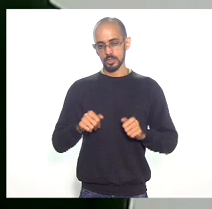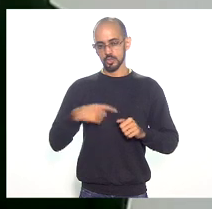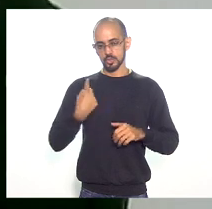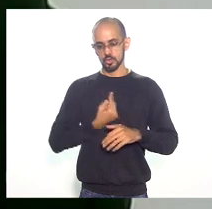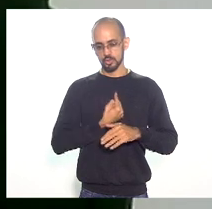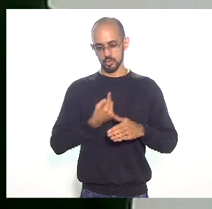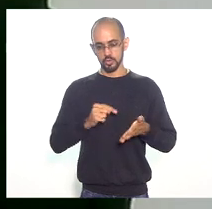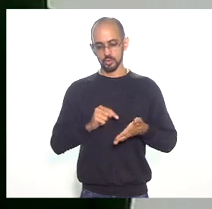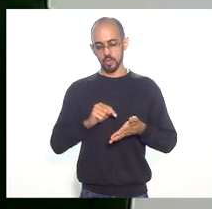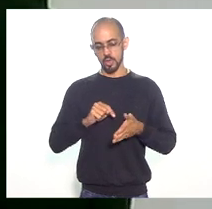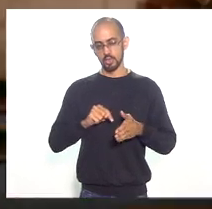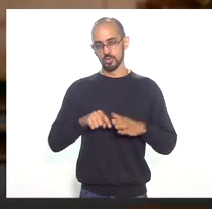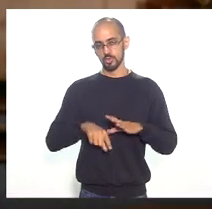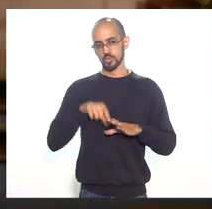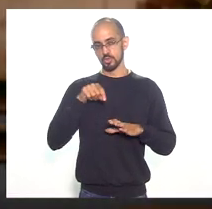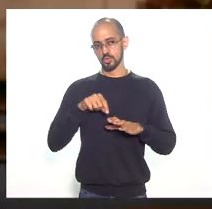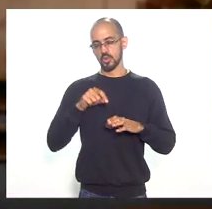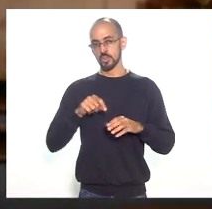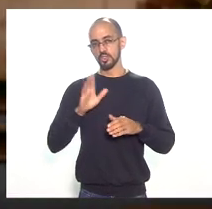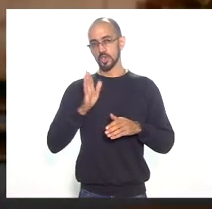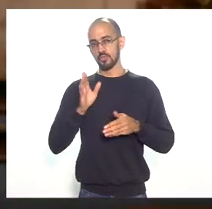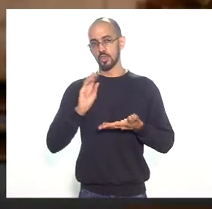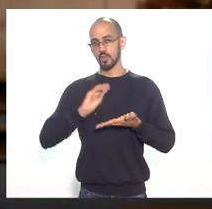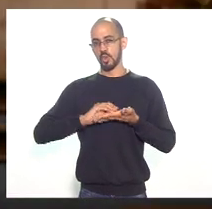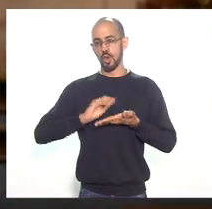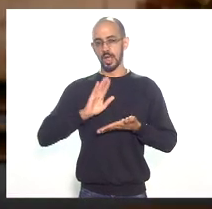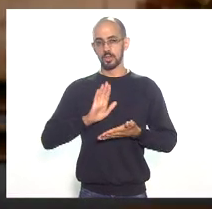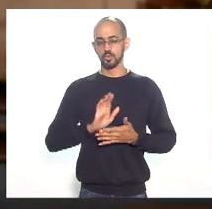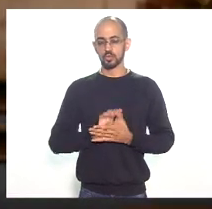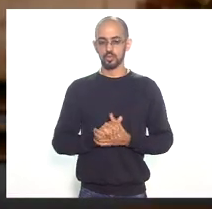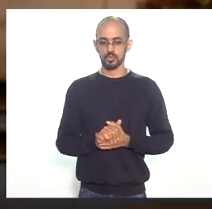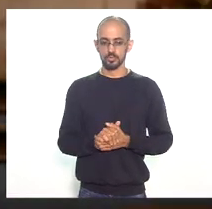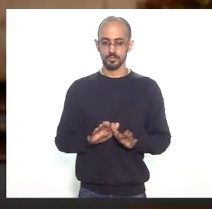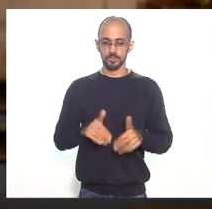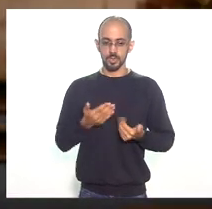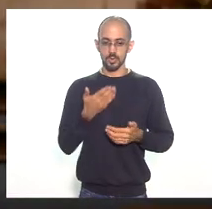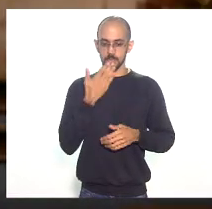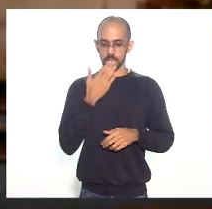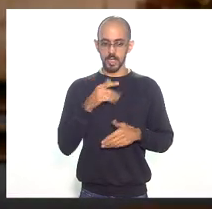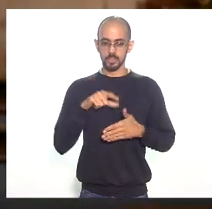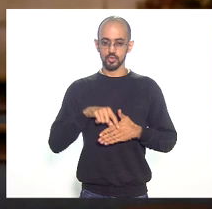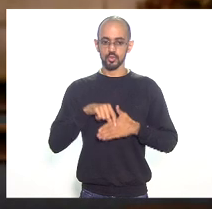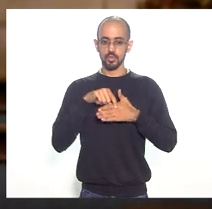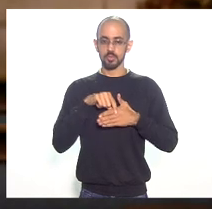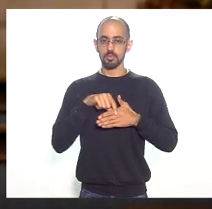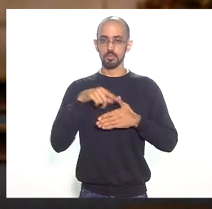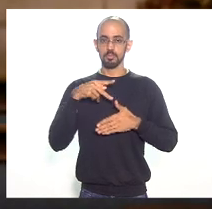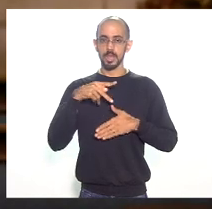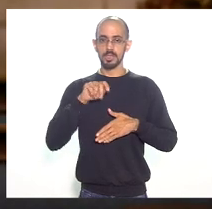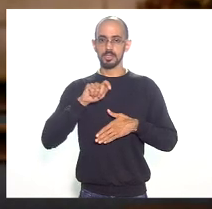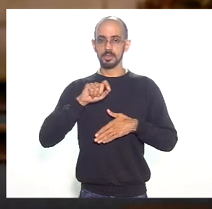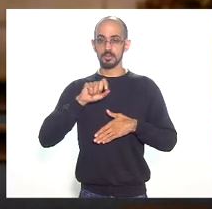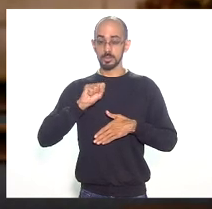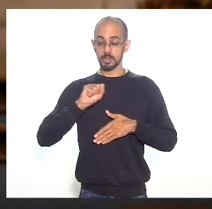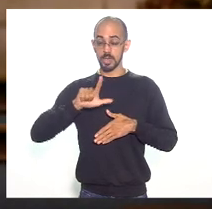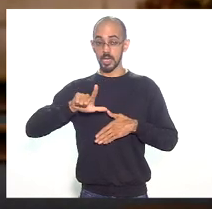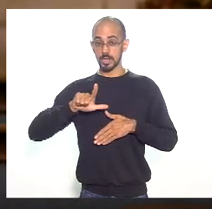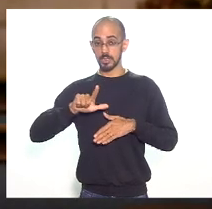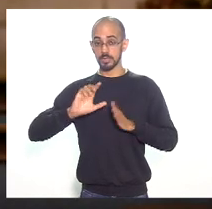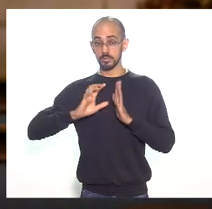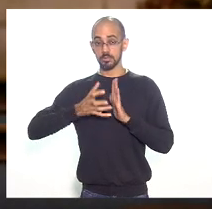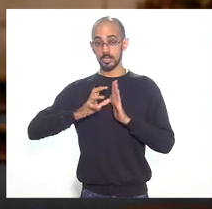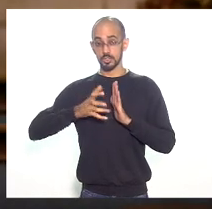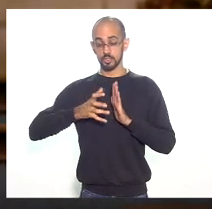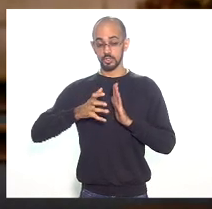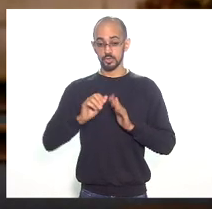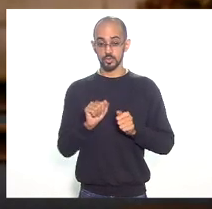acomodados. Então, vamos, peço atenção à bancada do PSL, vamos ao substitutivo para emitir parecer sobre